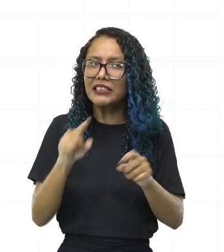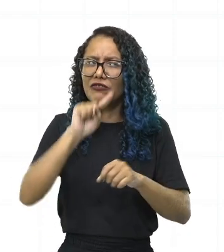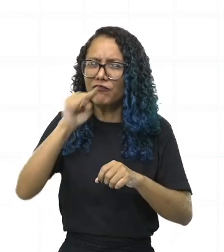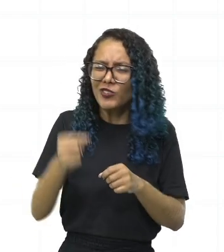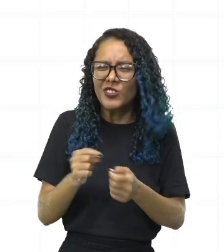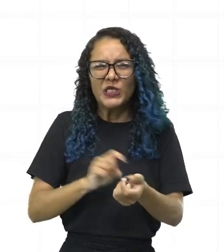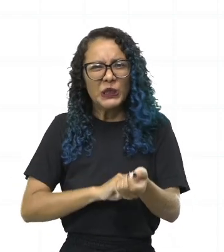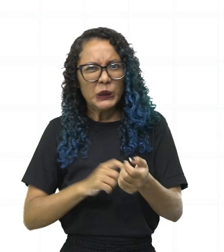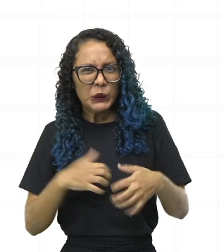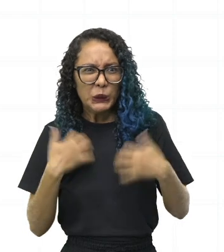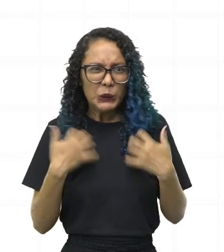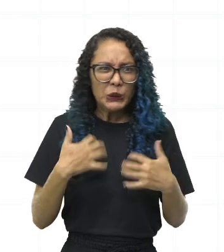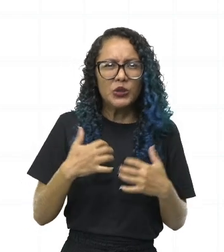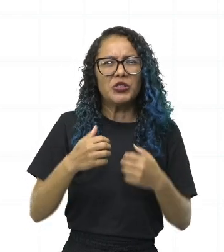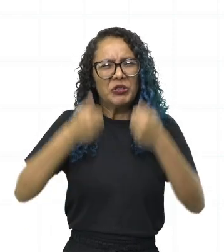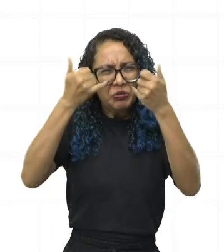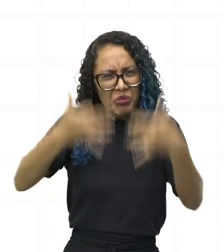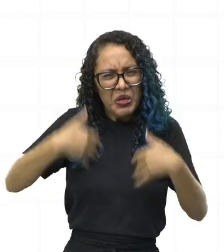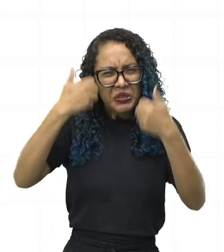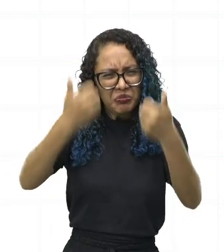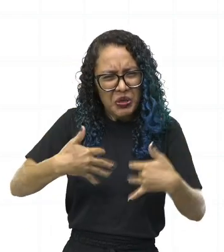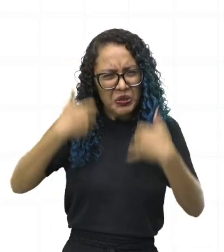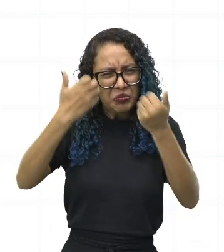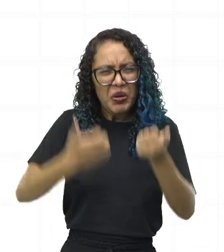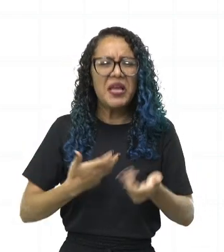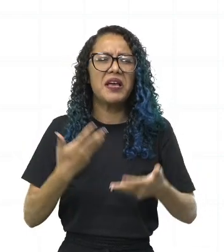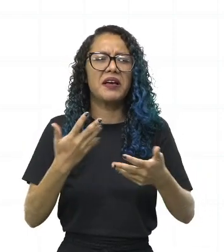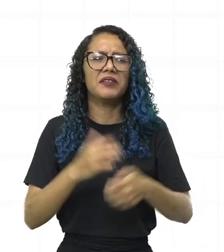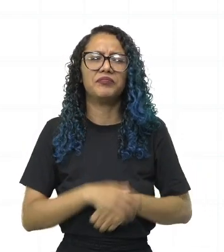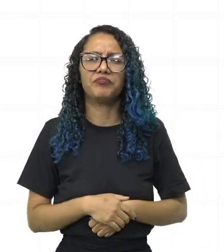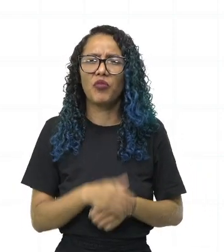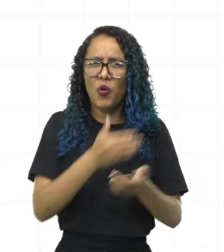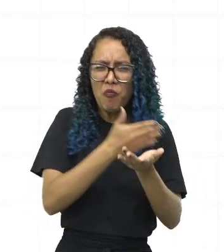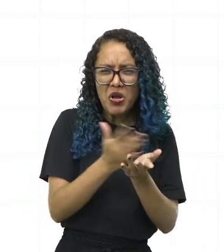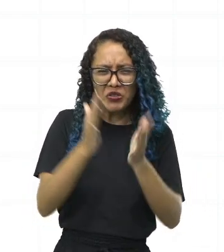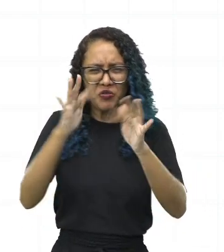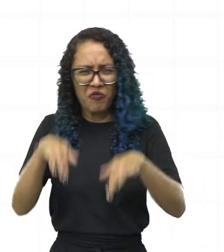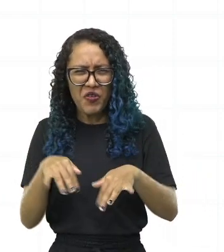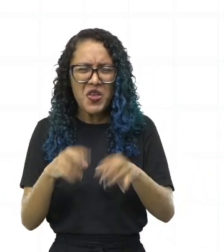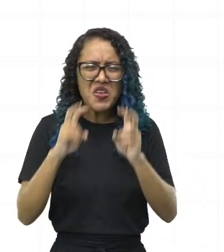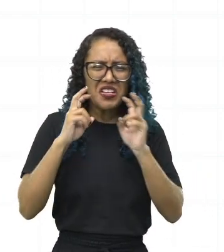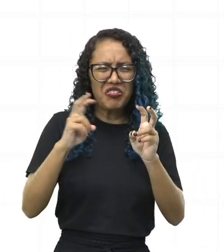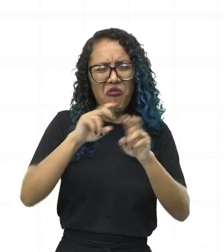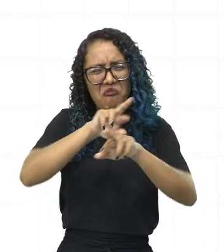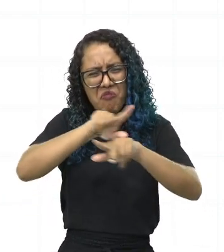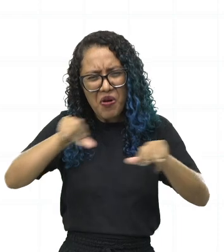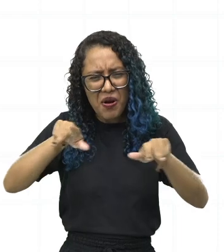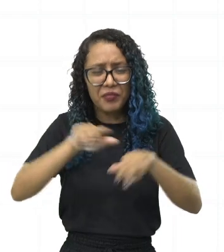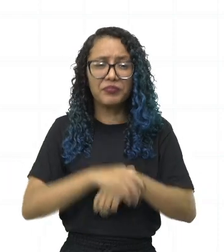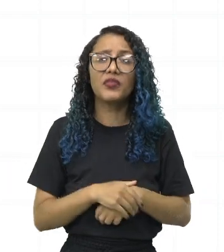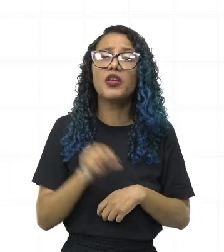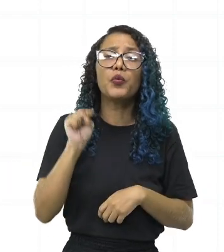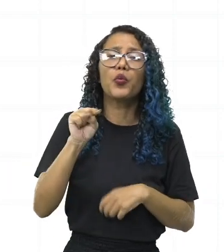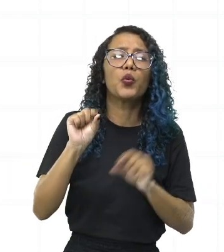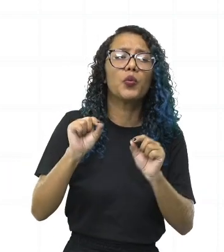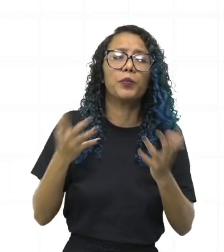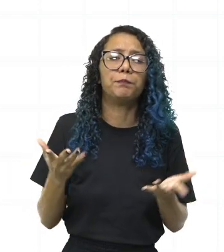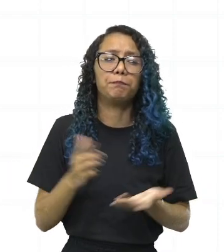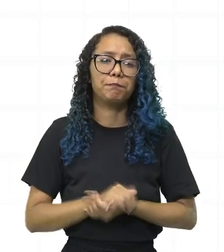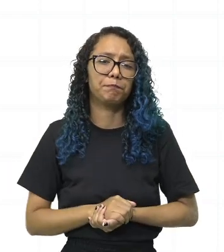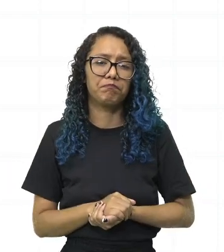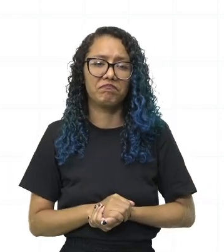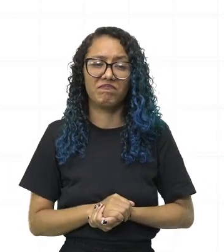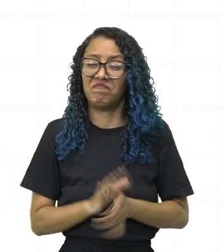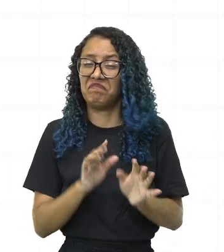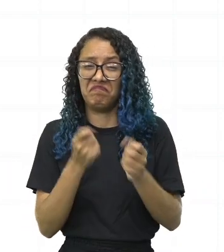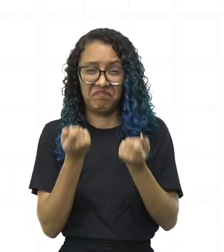falou do direito e do avesso. Falou de fim pro começo, berrou e perdeu o senso. O ponto? Nem ligava